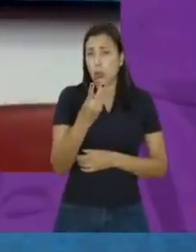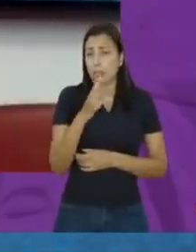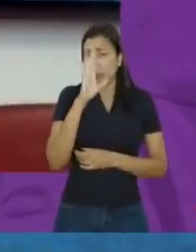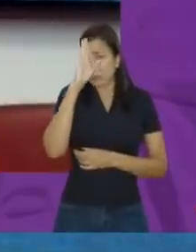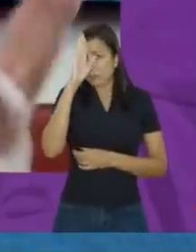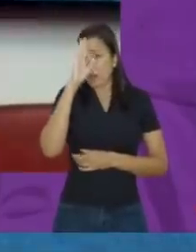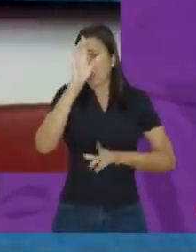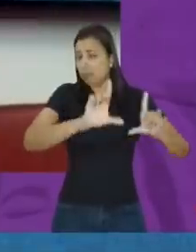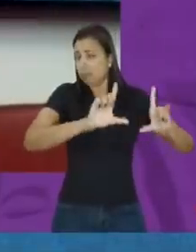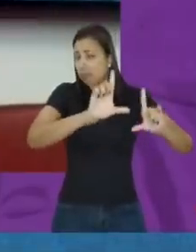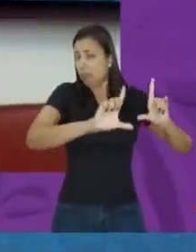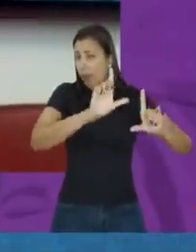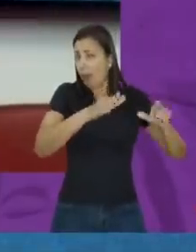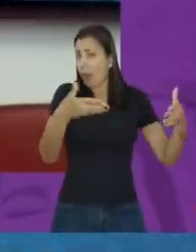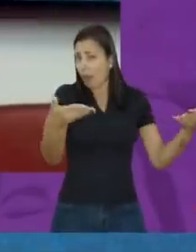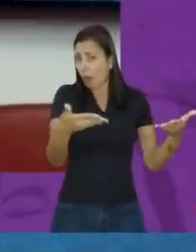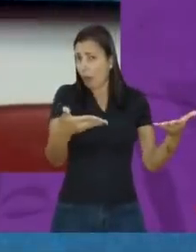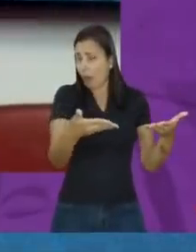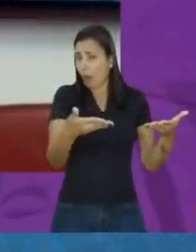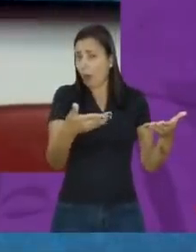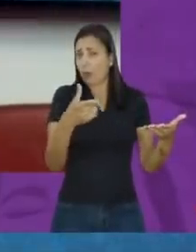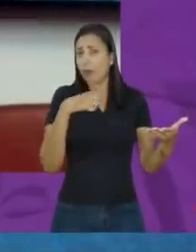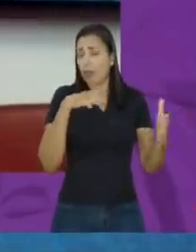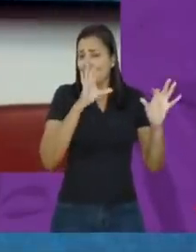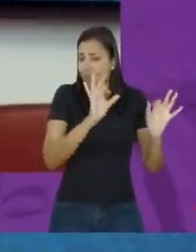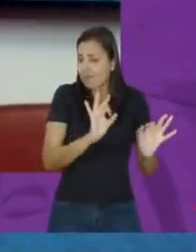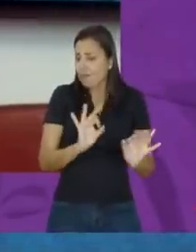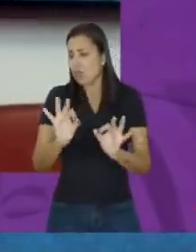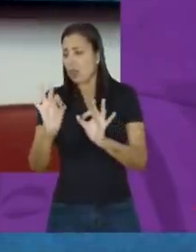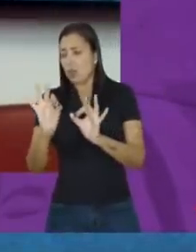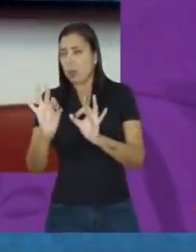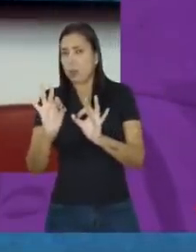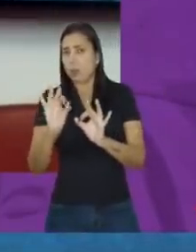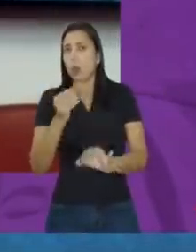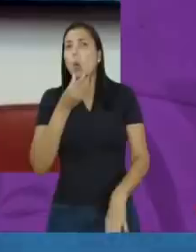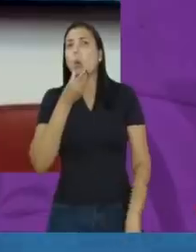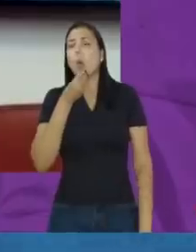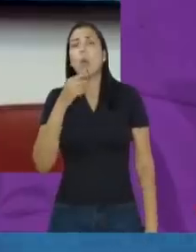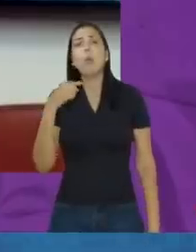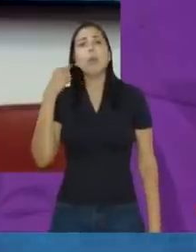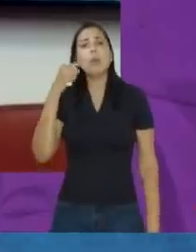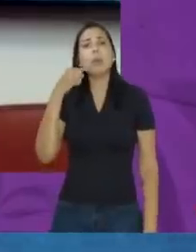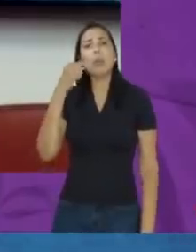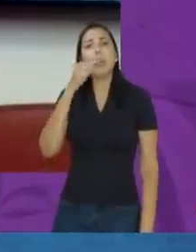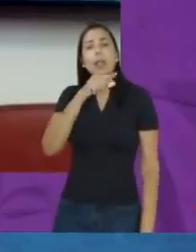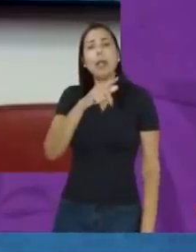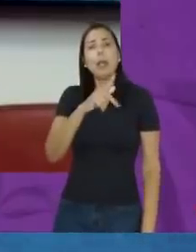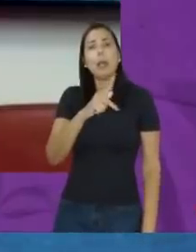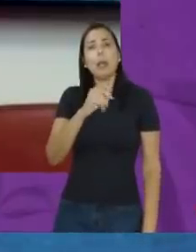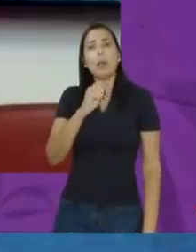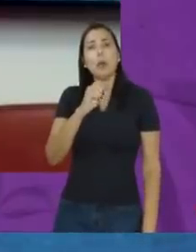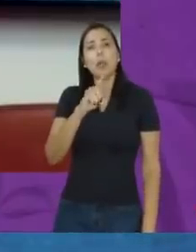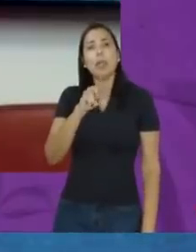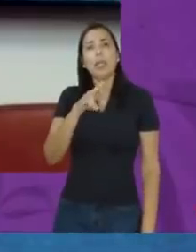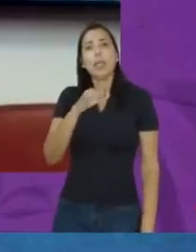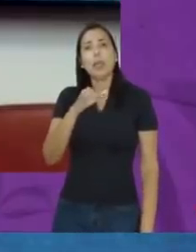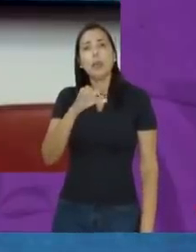imprensa. Recentemente, nós vimos aquele deputado do Podemos, do